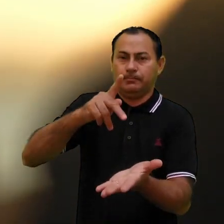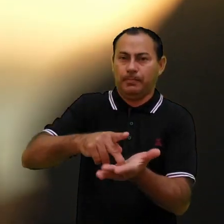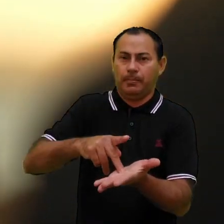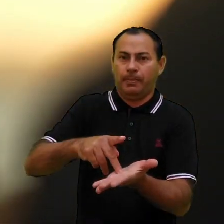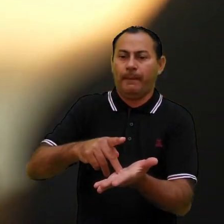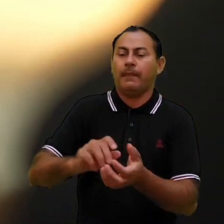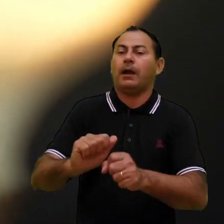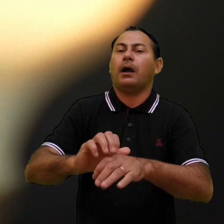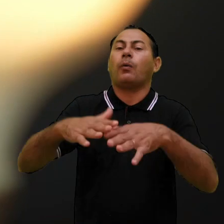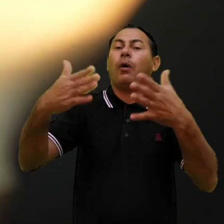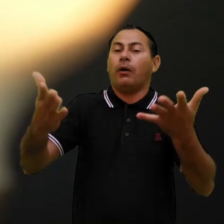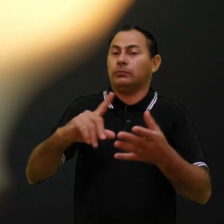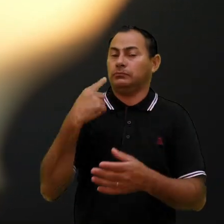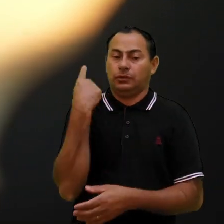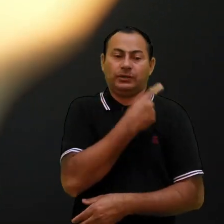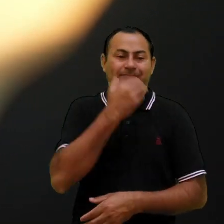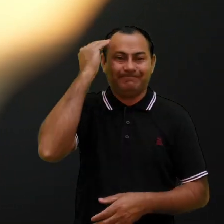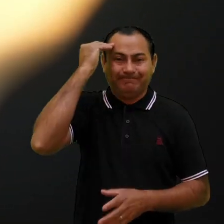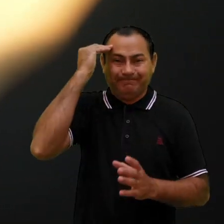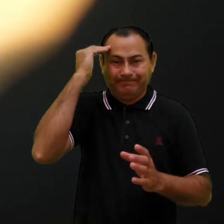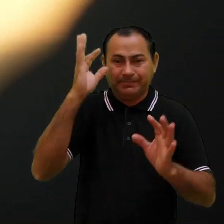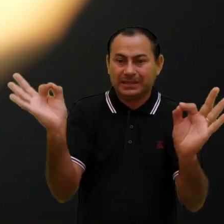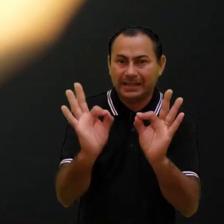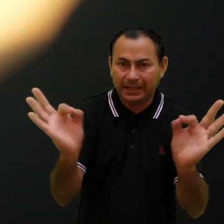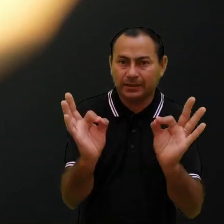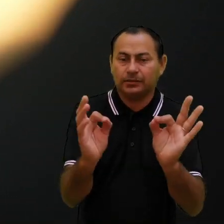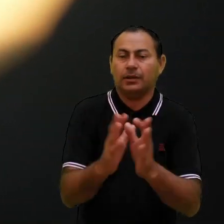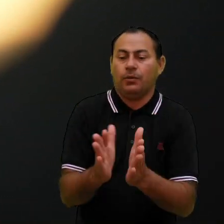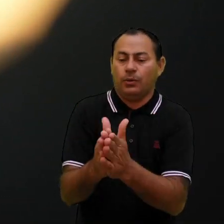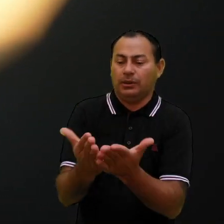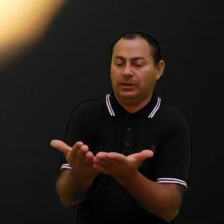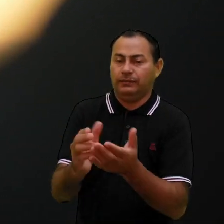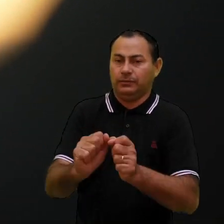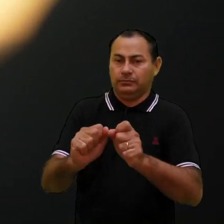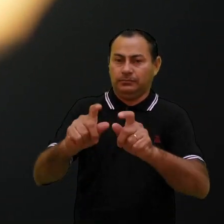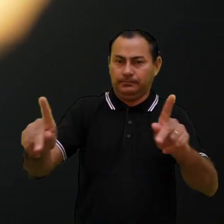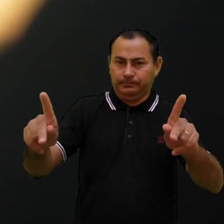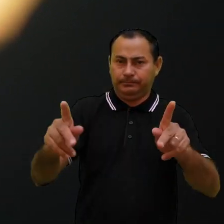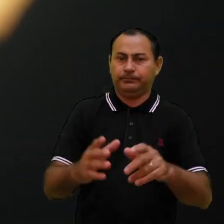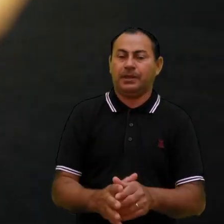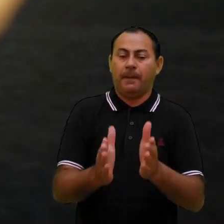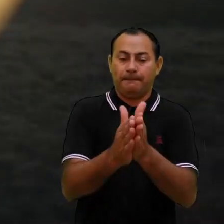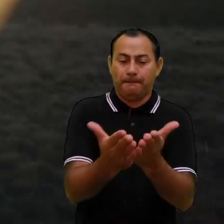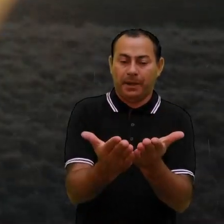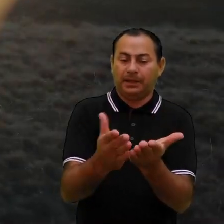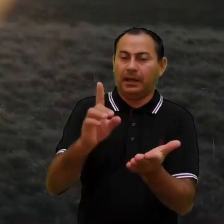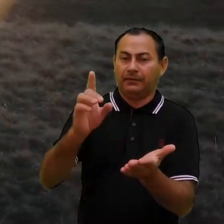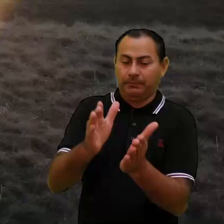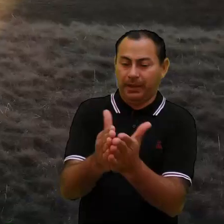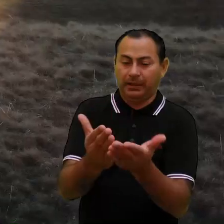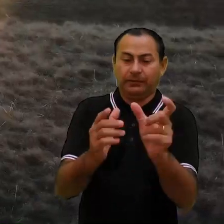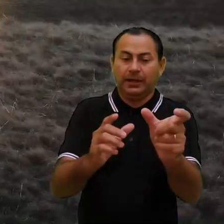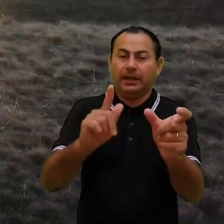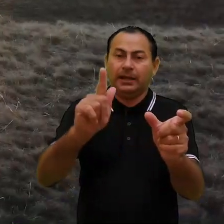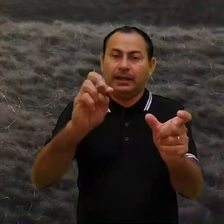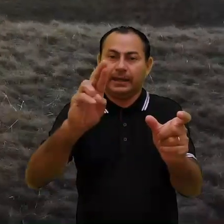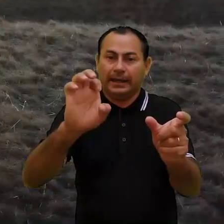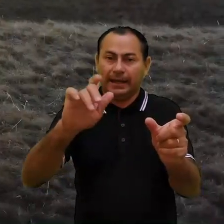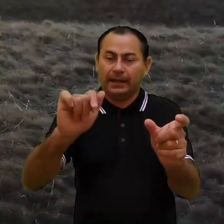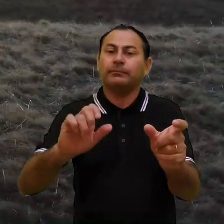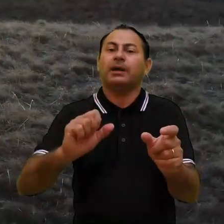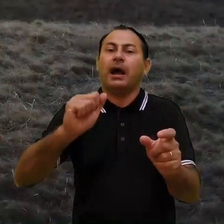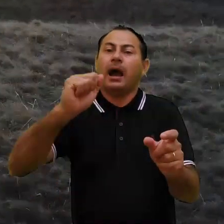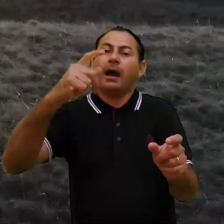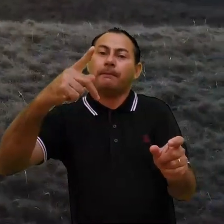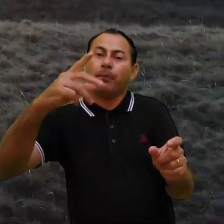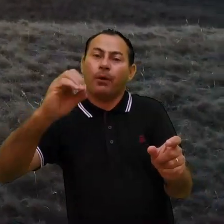verdade sobre a qual não entenderíamos nada se não fosse o livro do Apocalipse. A palavra grega Apocalipse